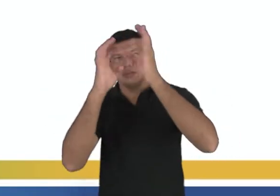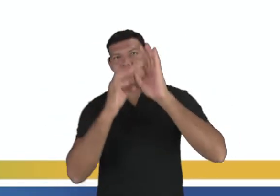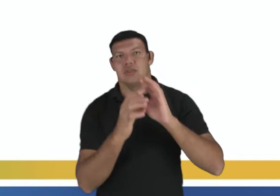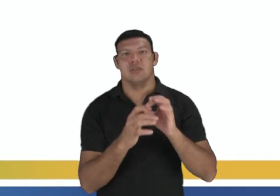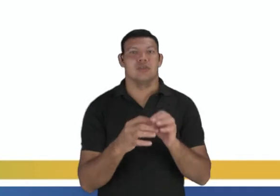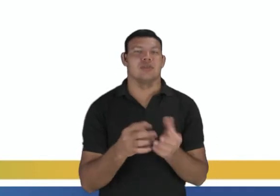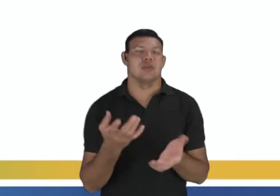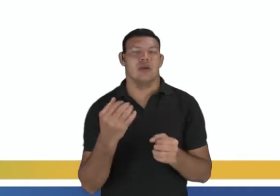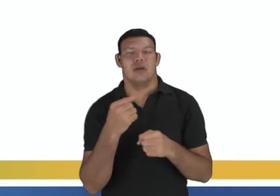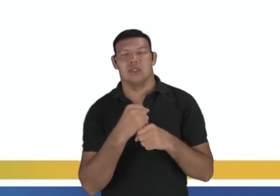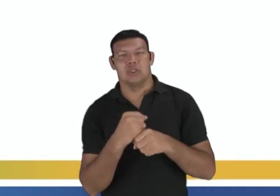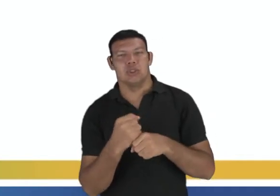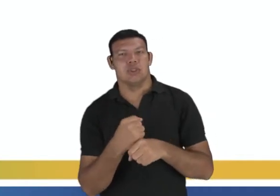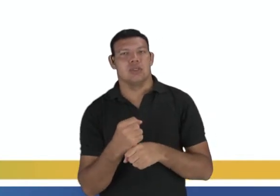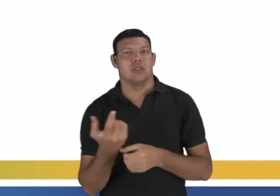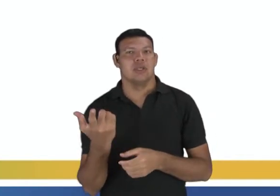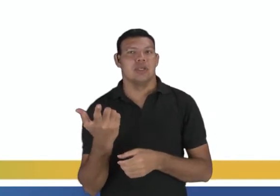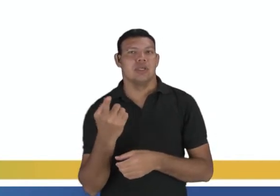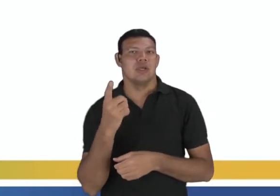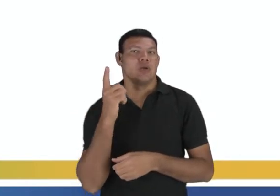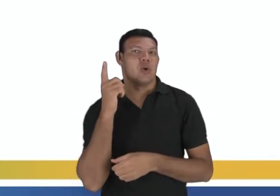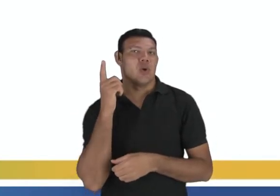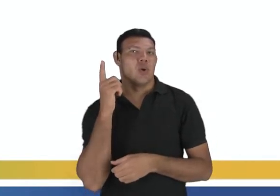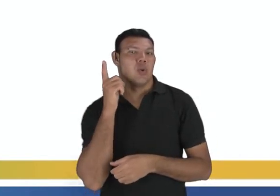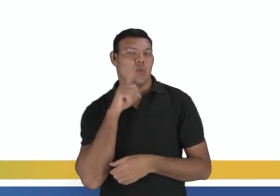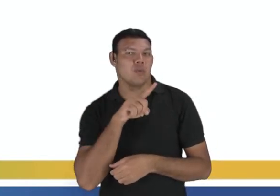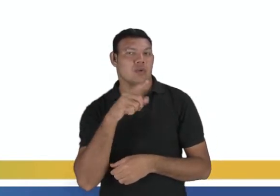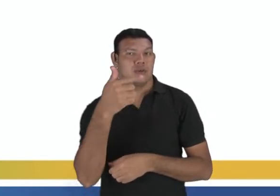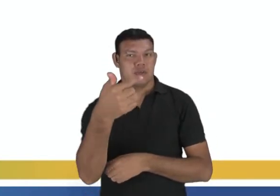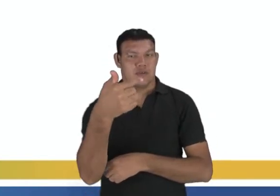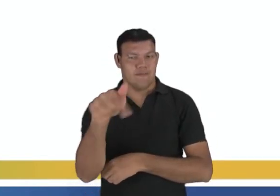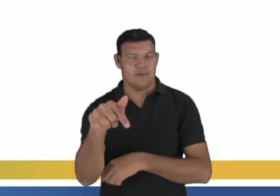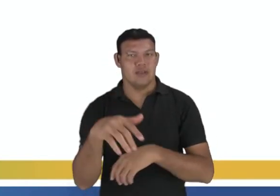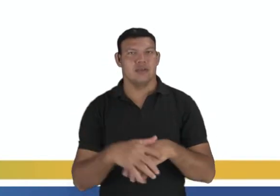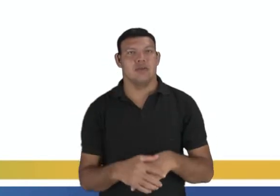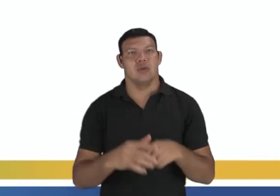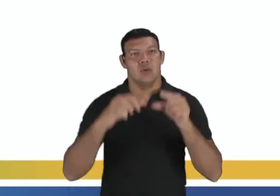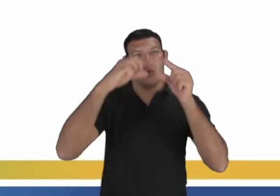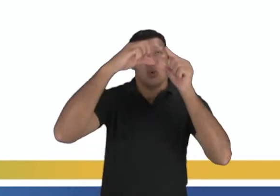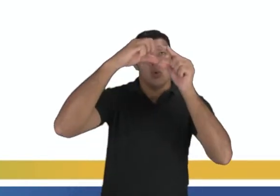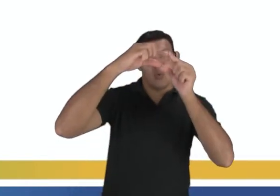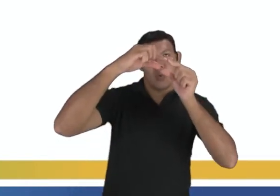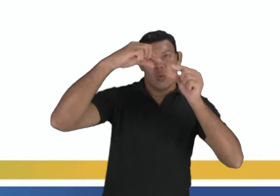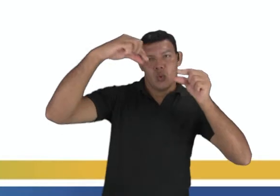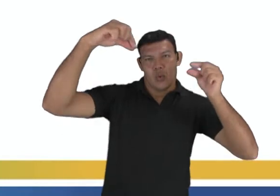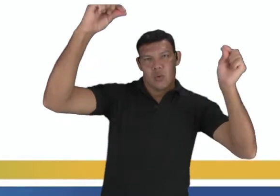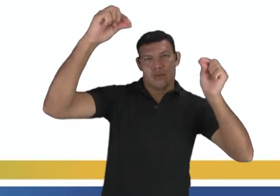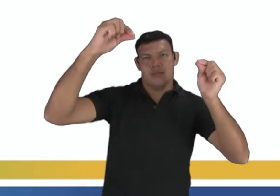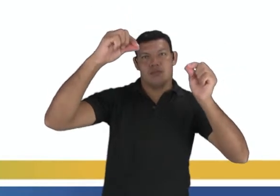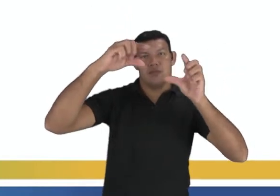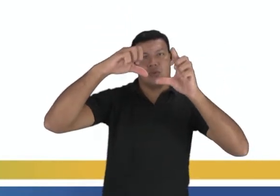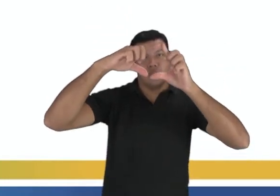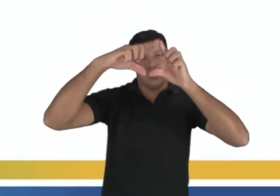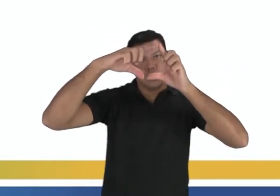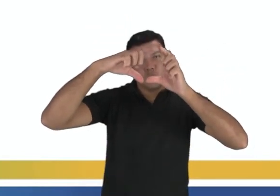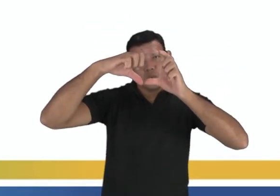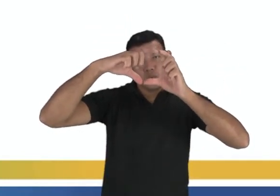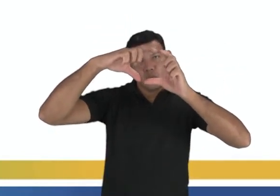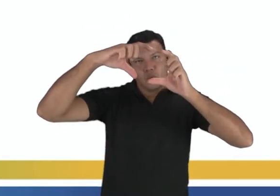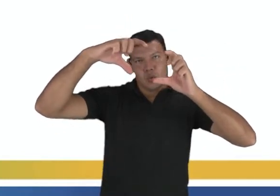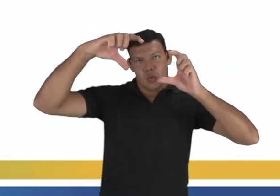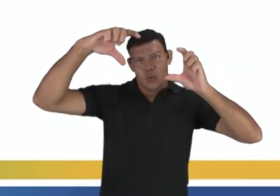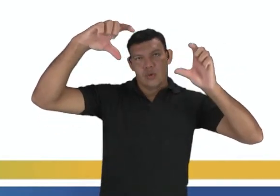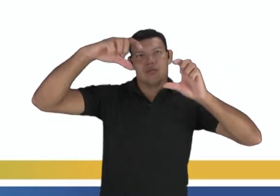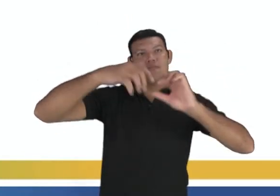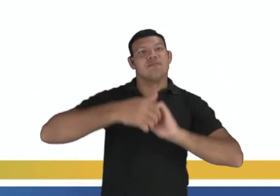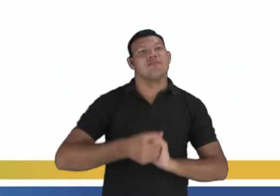ali 27 e 28 dias, tá? Então, essas fases, né, fase da Lua nova, Lua cheia, Lua minguante, são resultados, em